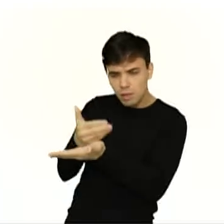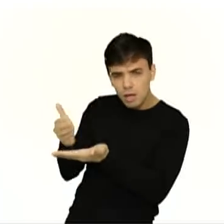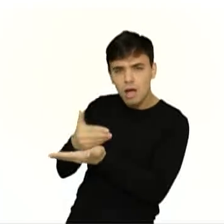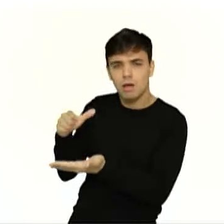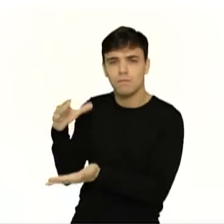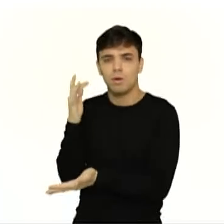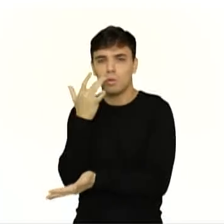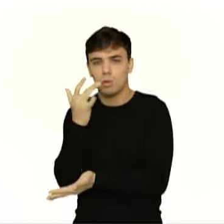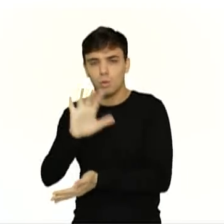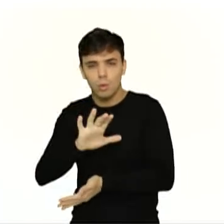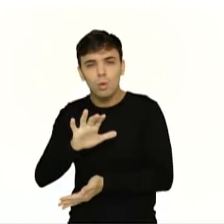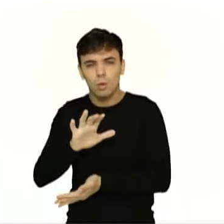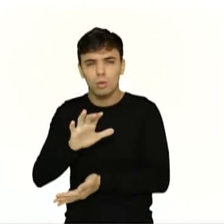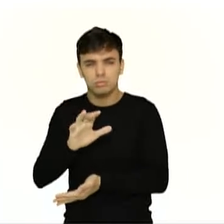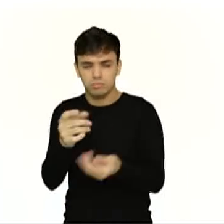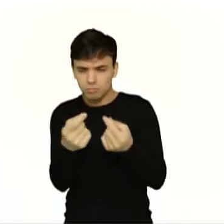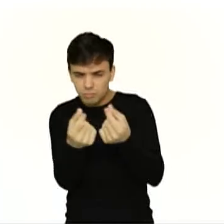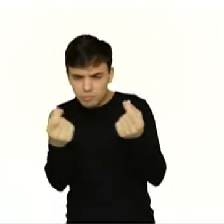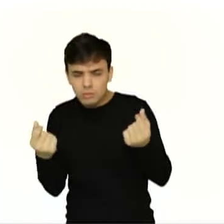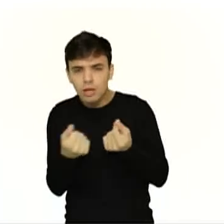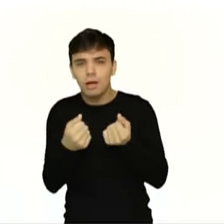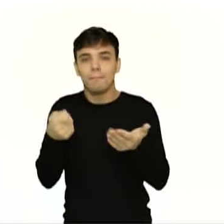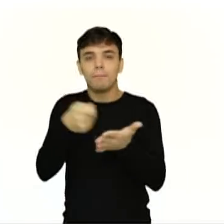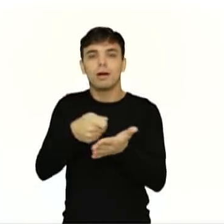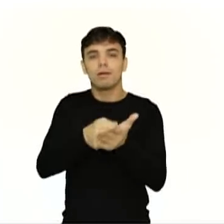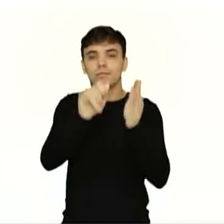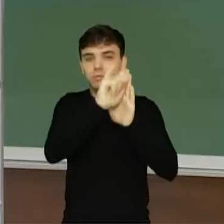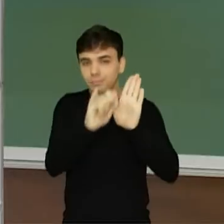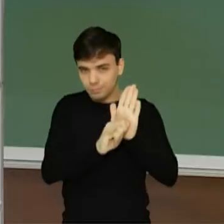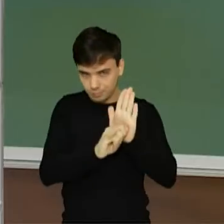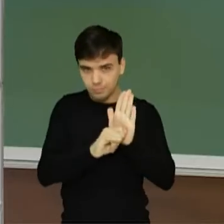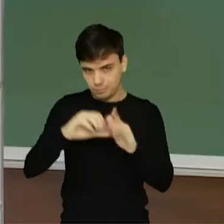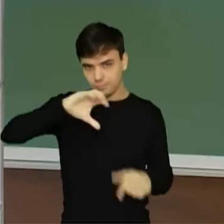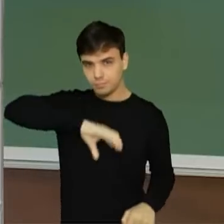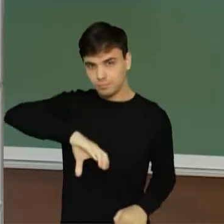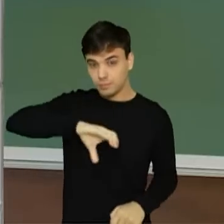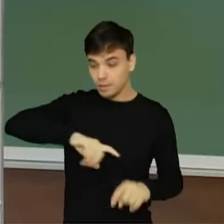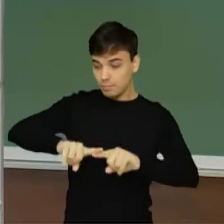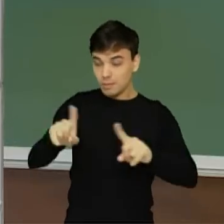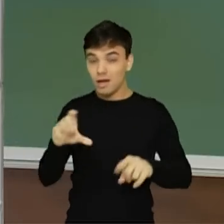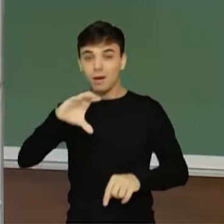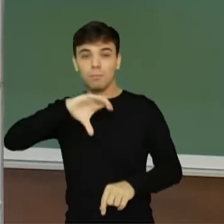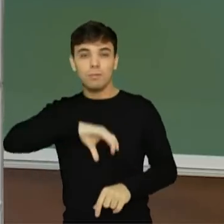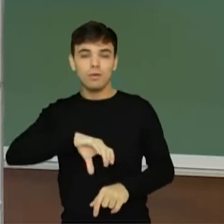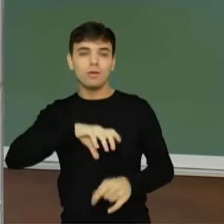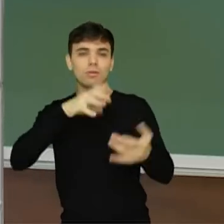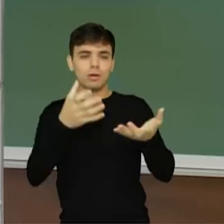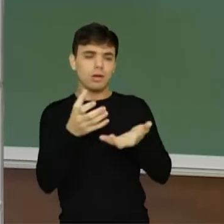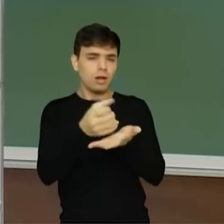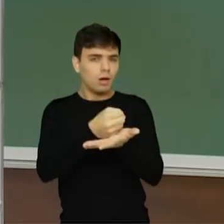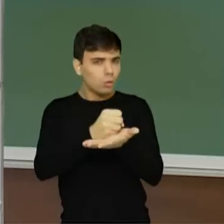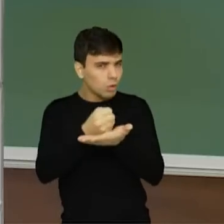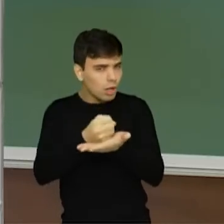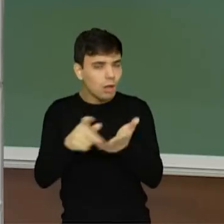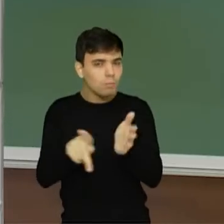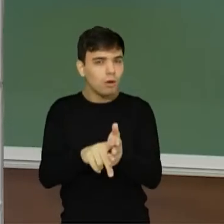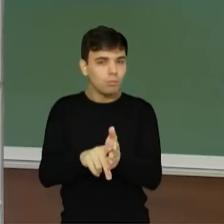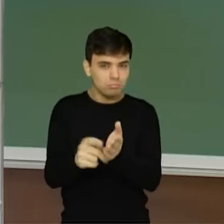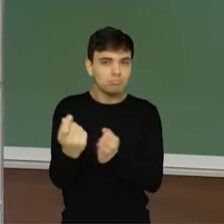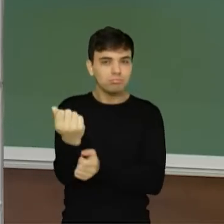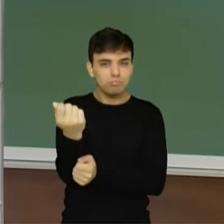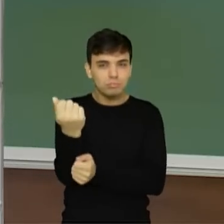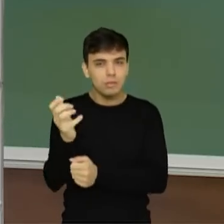joias, era o que estava pagando muito imposto para Portugal, certo? E Portugal queria controlar, então, essa riqueza. Como que